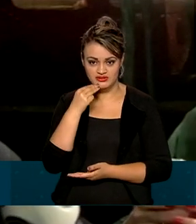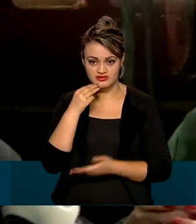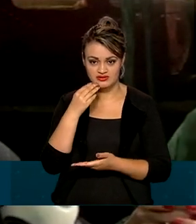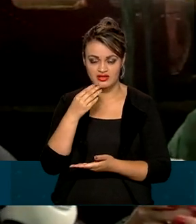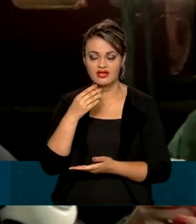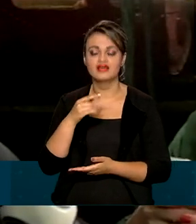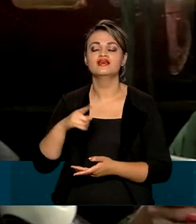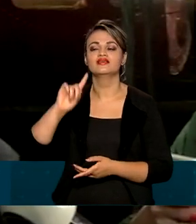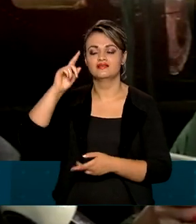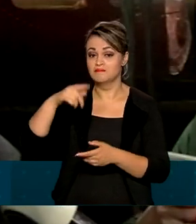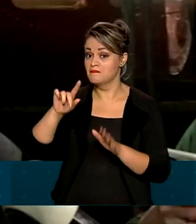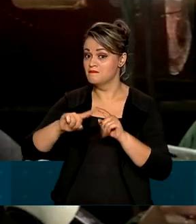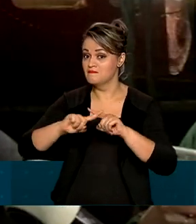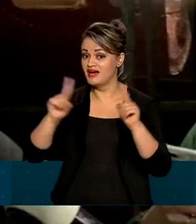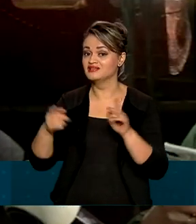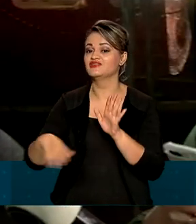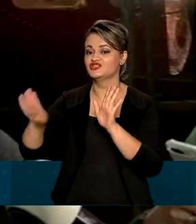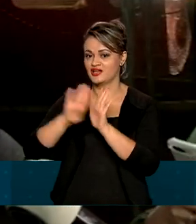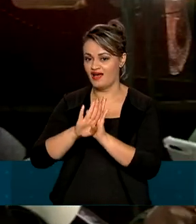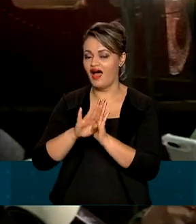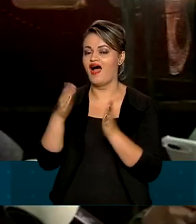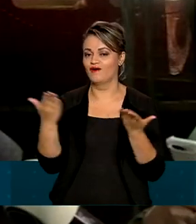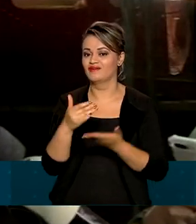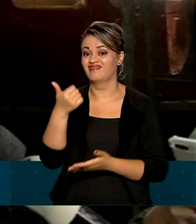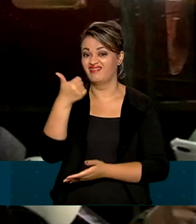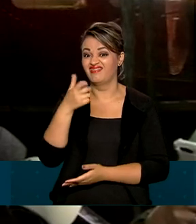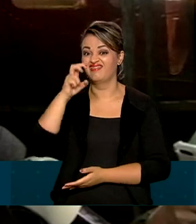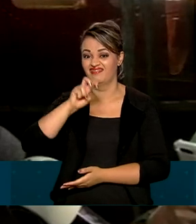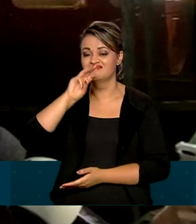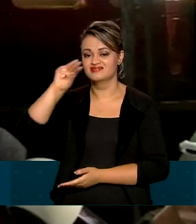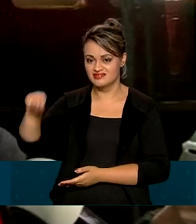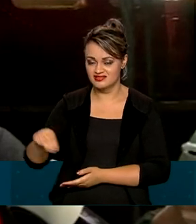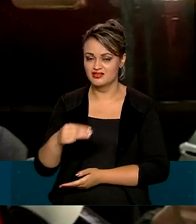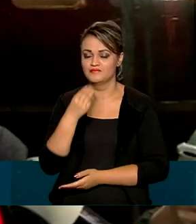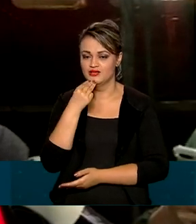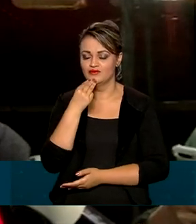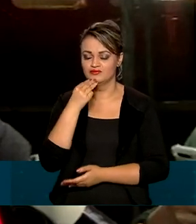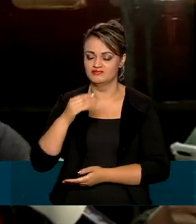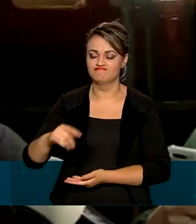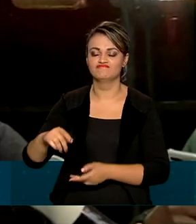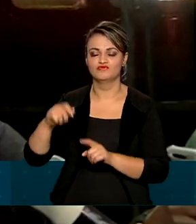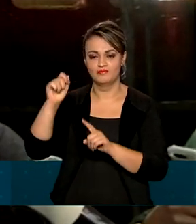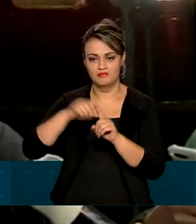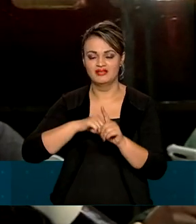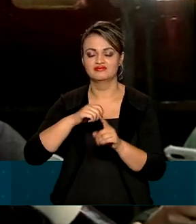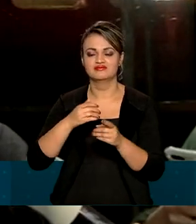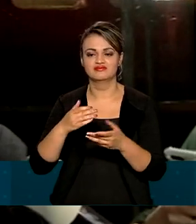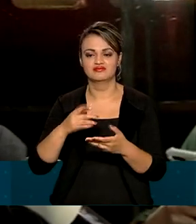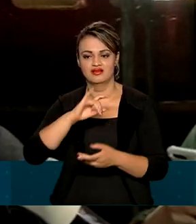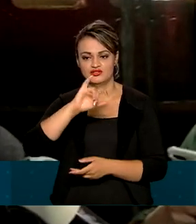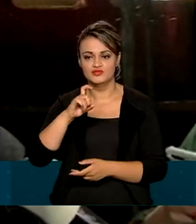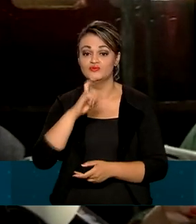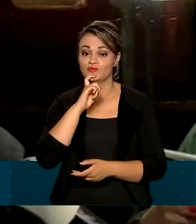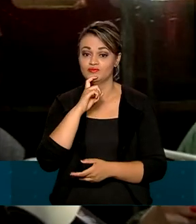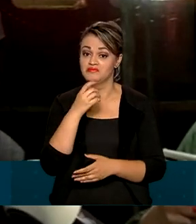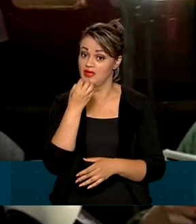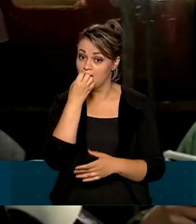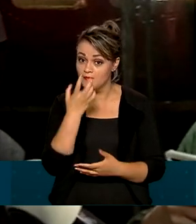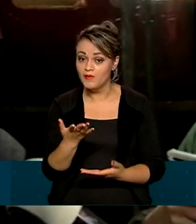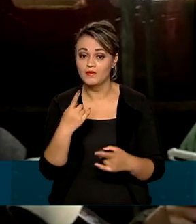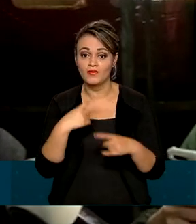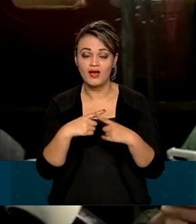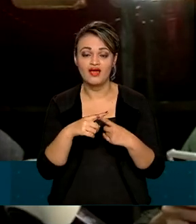receber 15 milhões de doses da vacina Pfizer no mês de julho, o que contribuirá